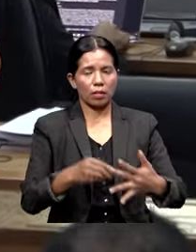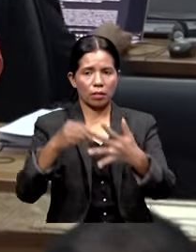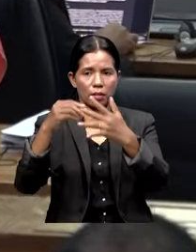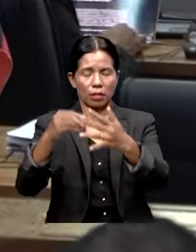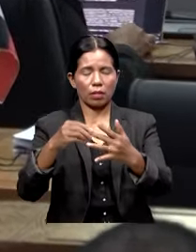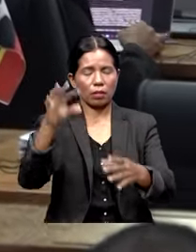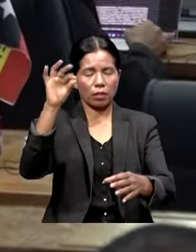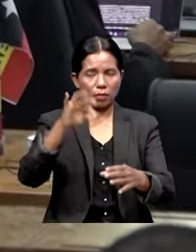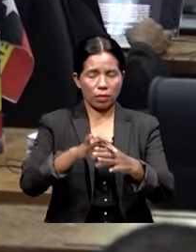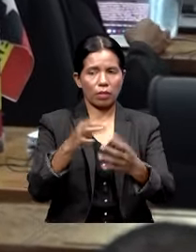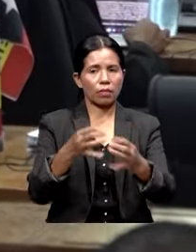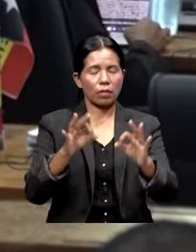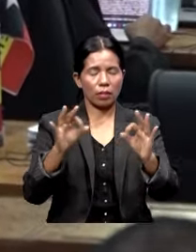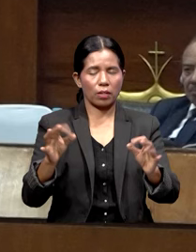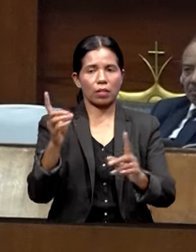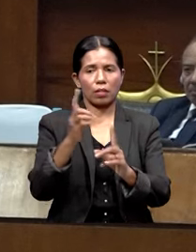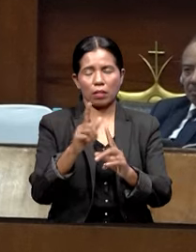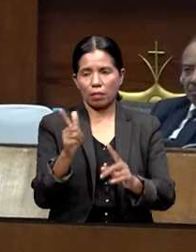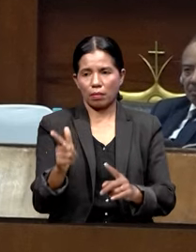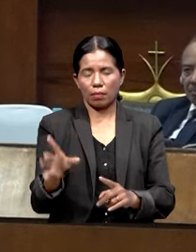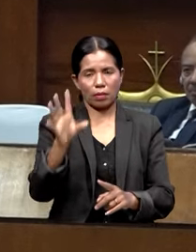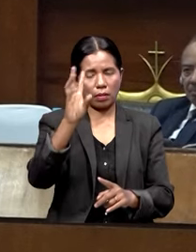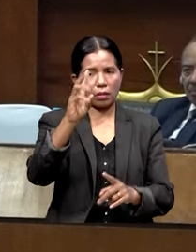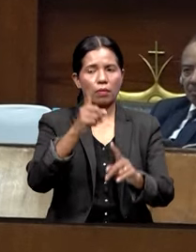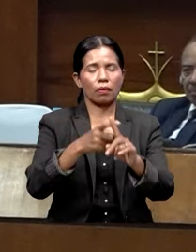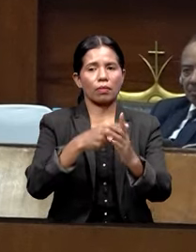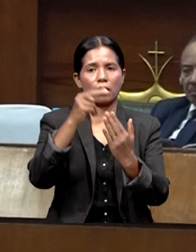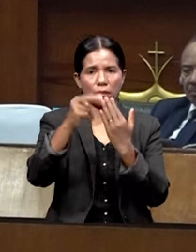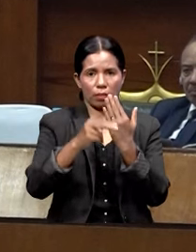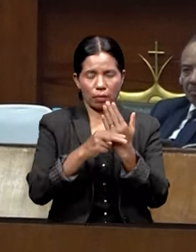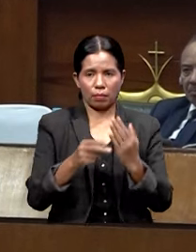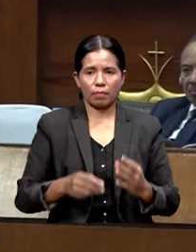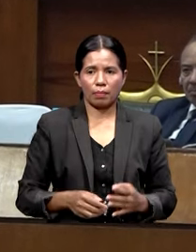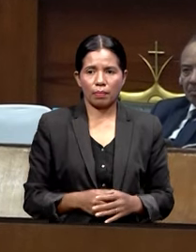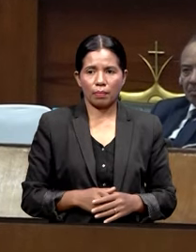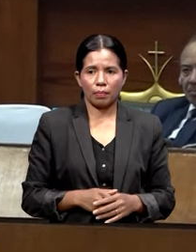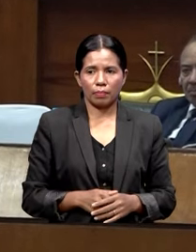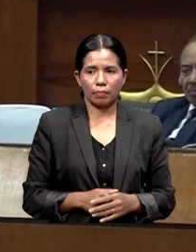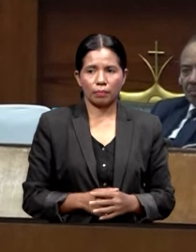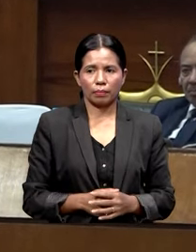no votação final global e a loron Ronul Luiz Lima fula novembro. Marito da Costa, Simão Ximenes, GMN.